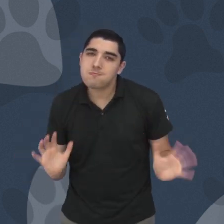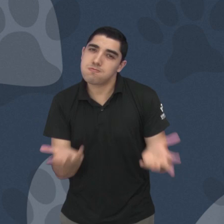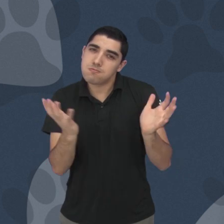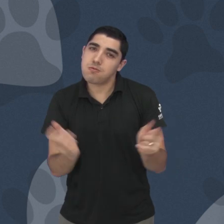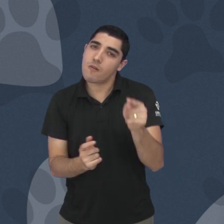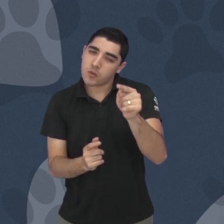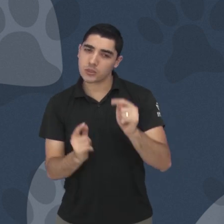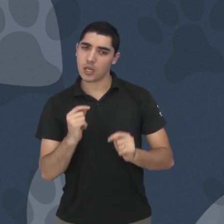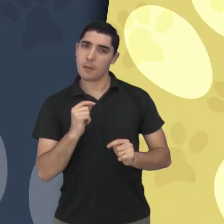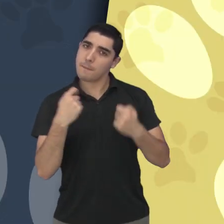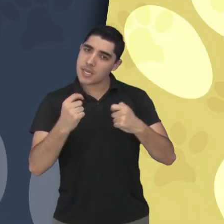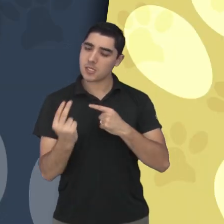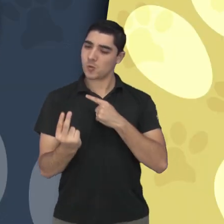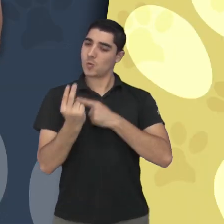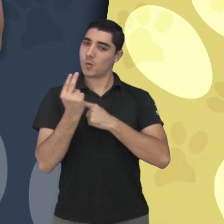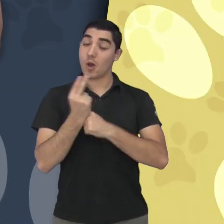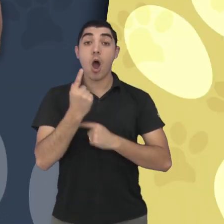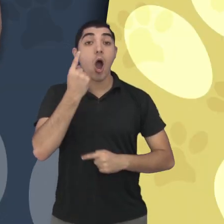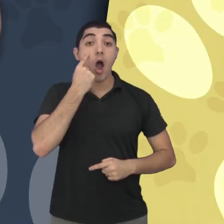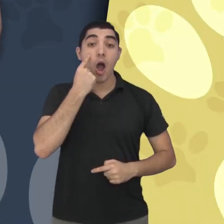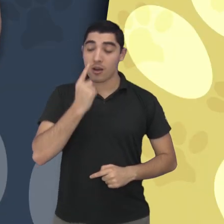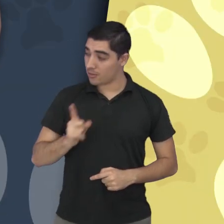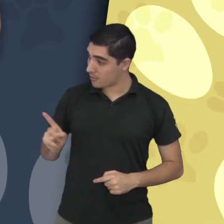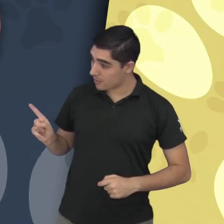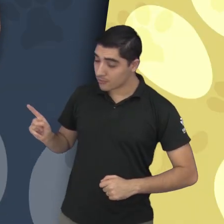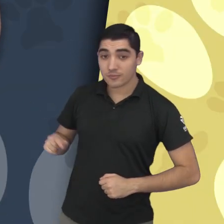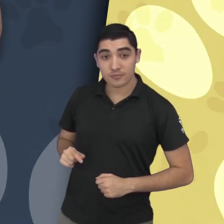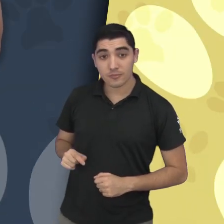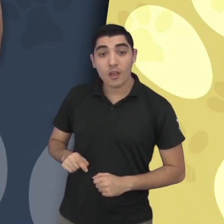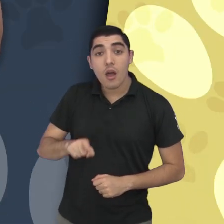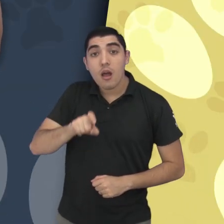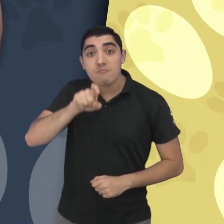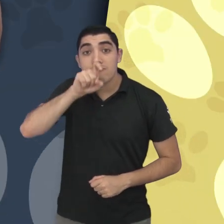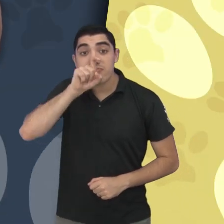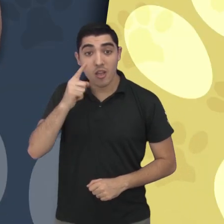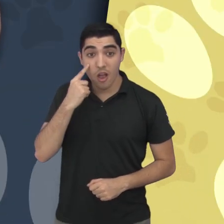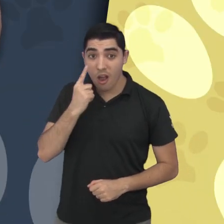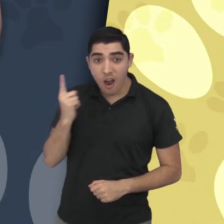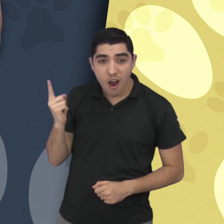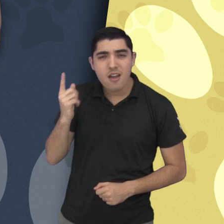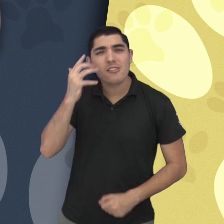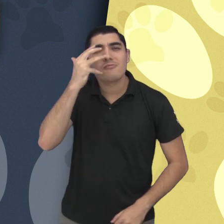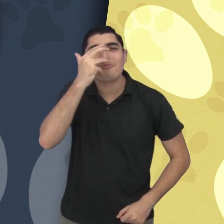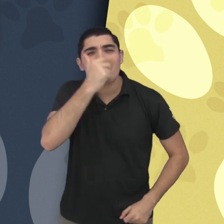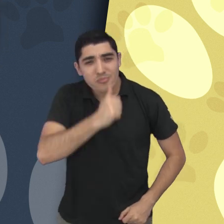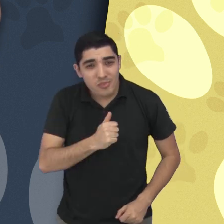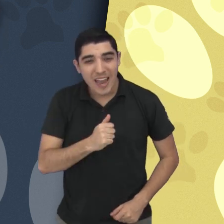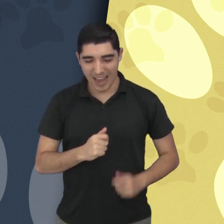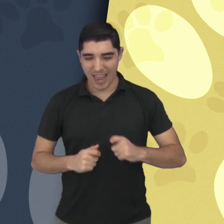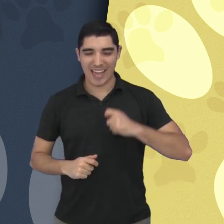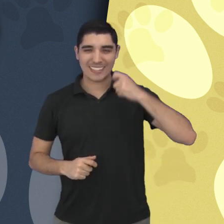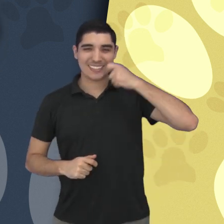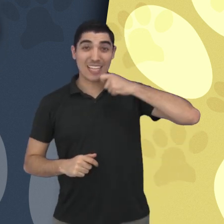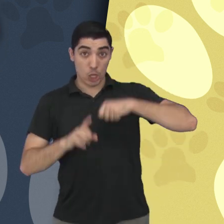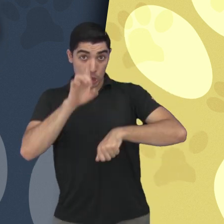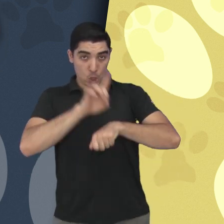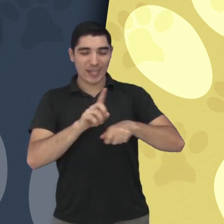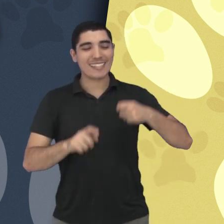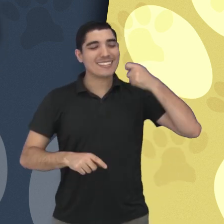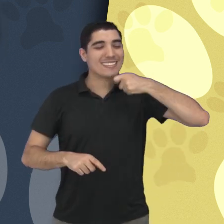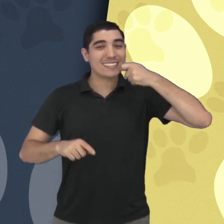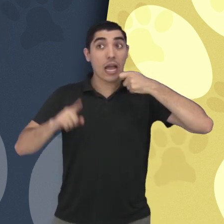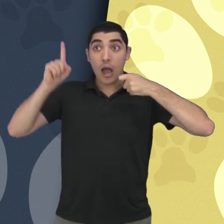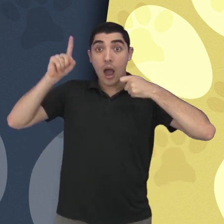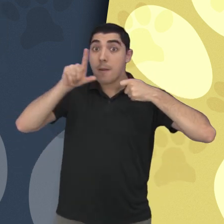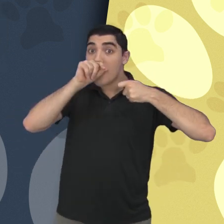à higiene bucal, sabia? Olha só, aqui ó, esta calopsita, que gracinha! A tutora vai escovando os dentes e a